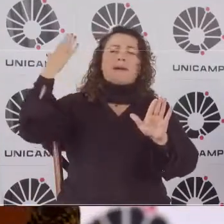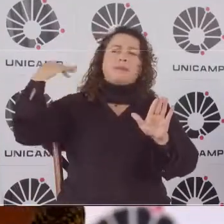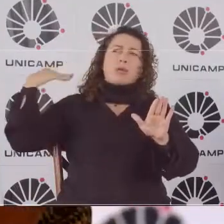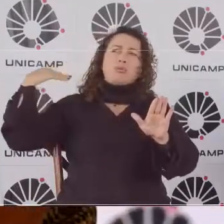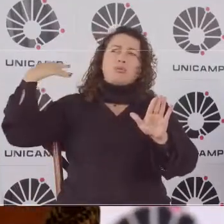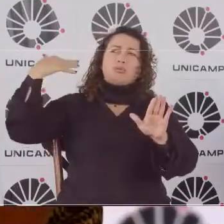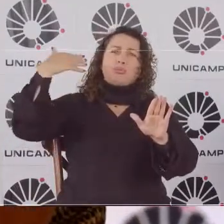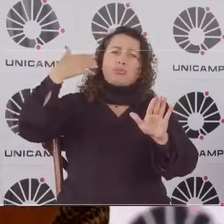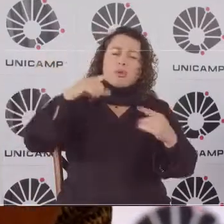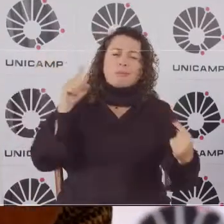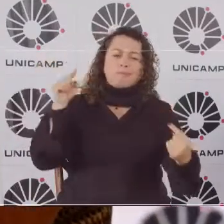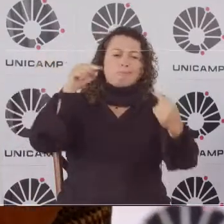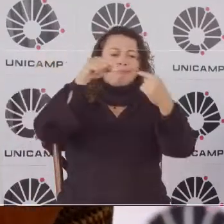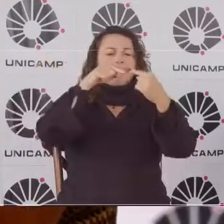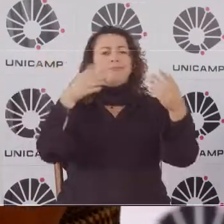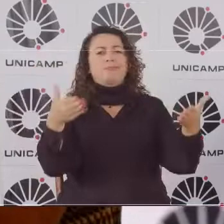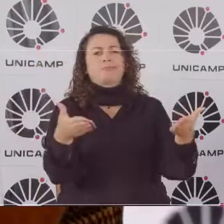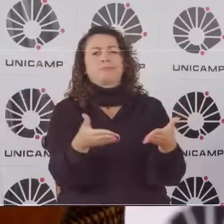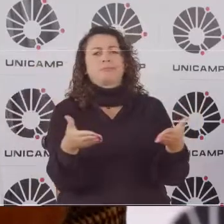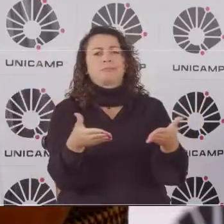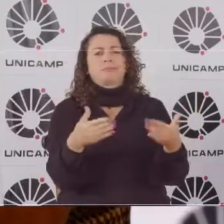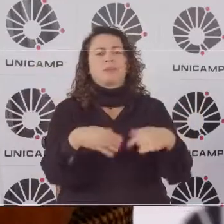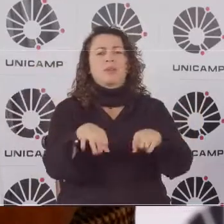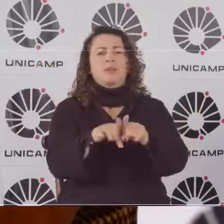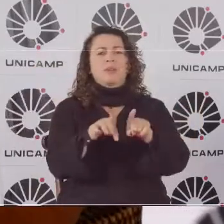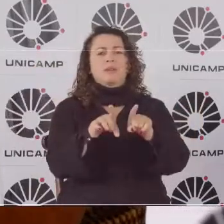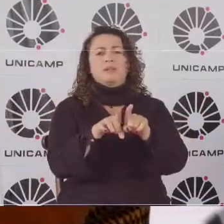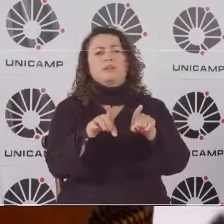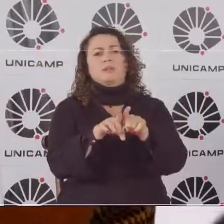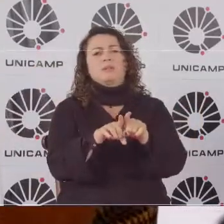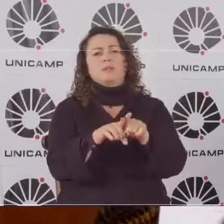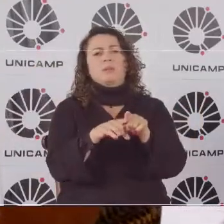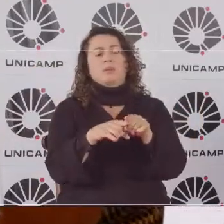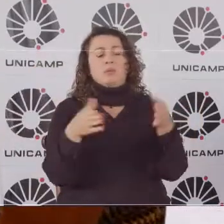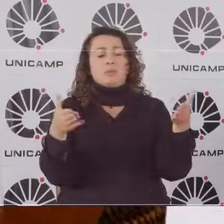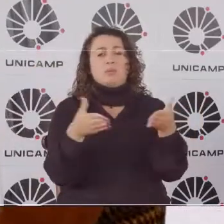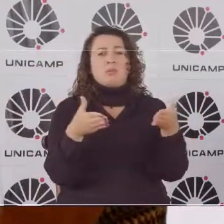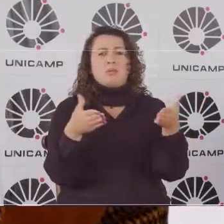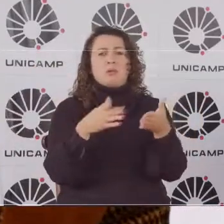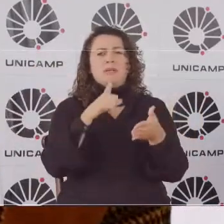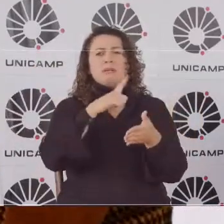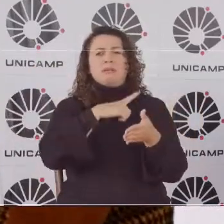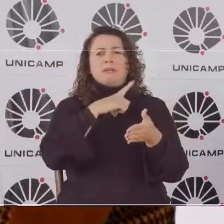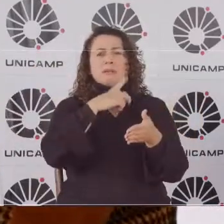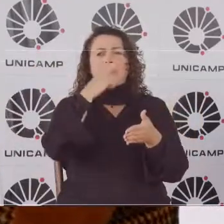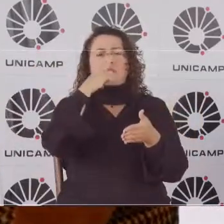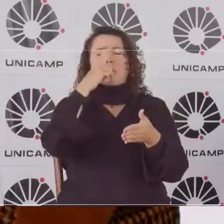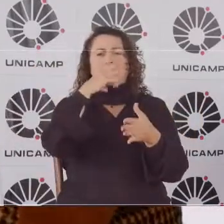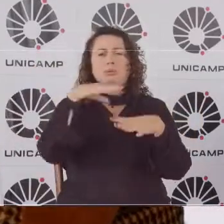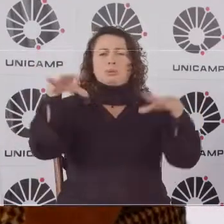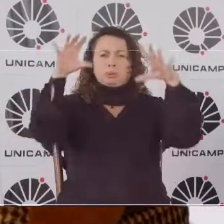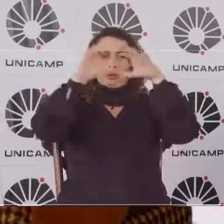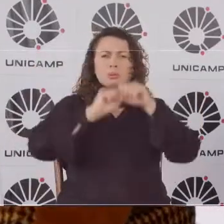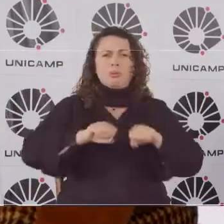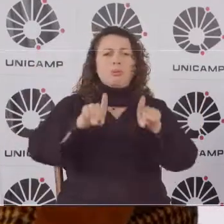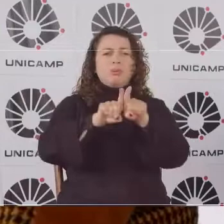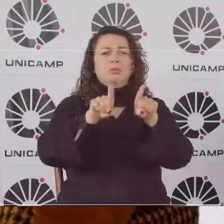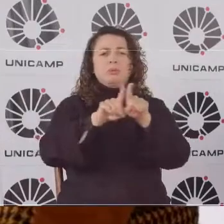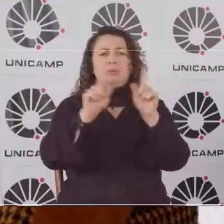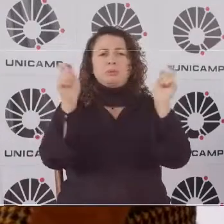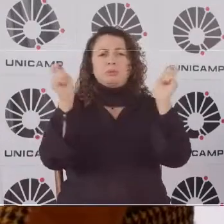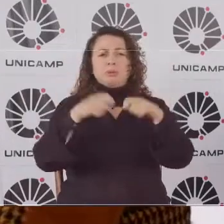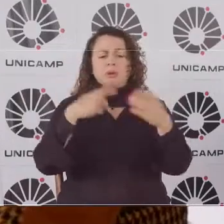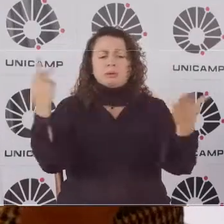pleno de atualidade aponta para um presente e carregado com a sombras de um Presságio